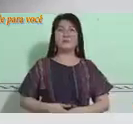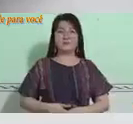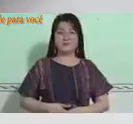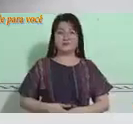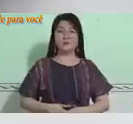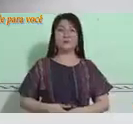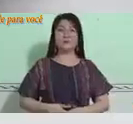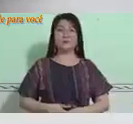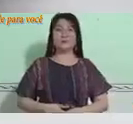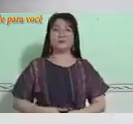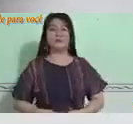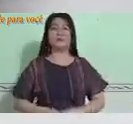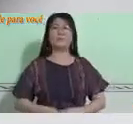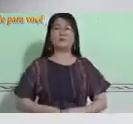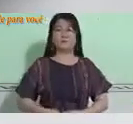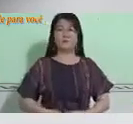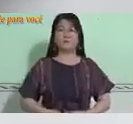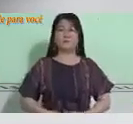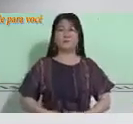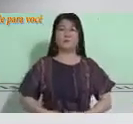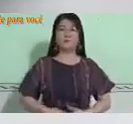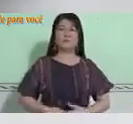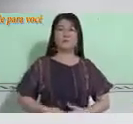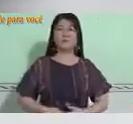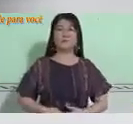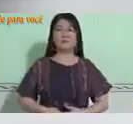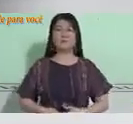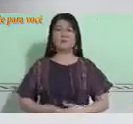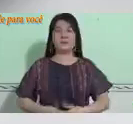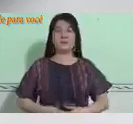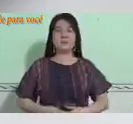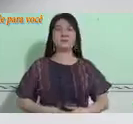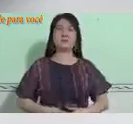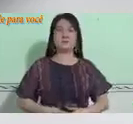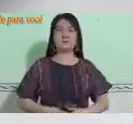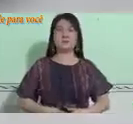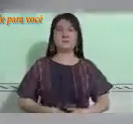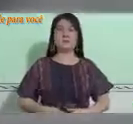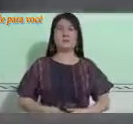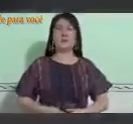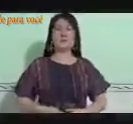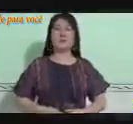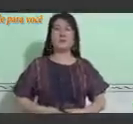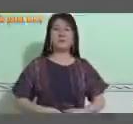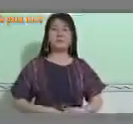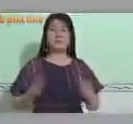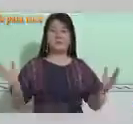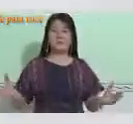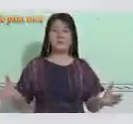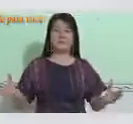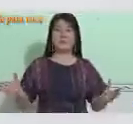Além disso, os sintomas da asma podem surgir ou piorar quando a pessoa tem gripe ou resfriado ou realizar